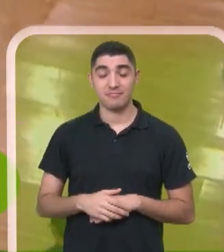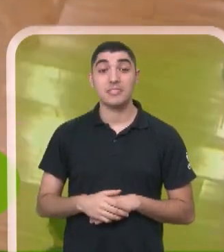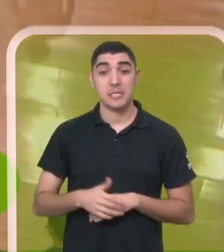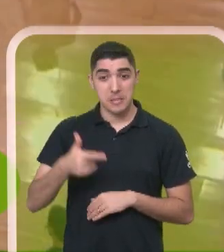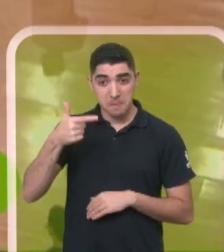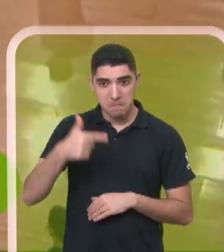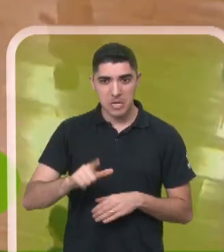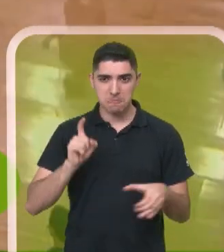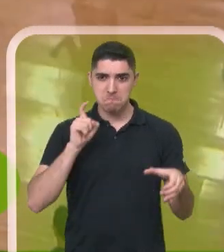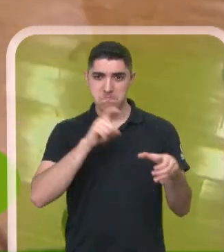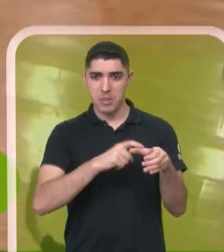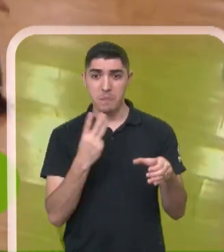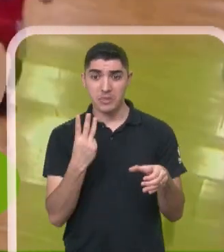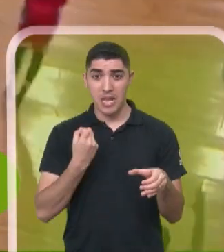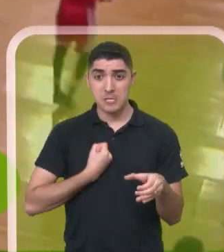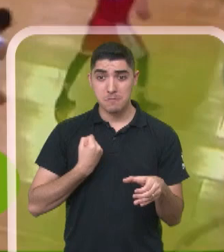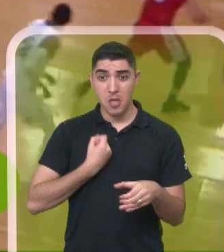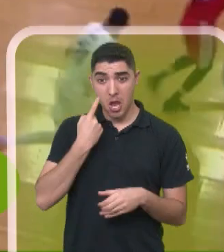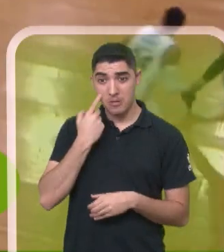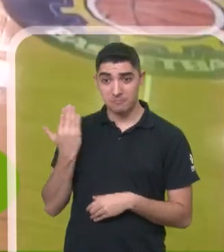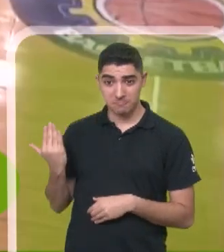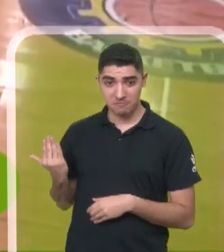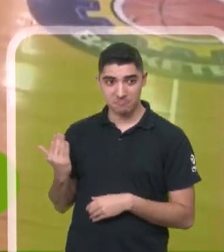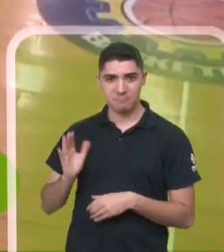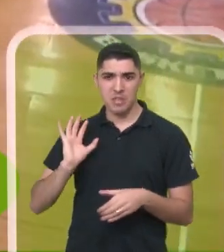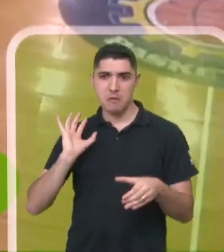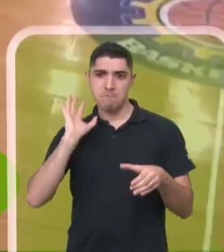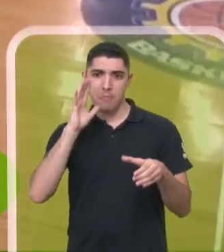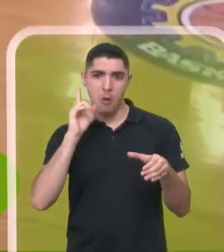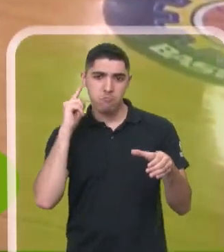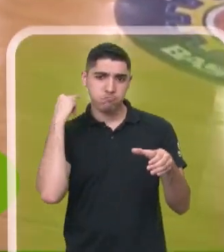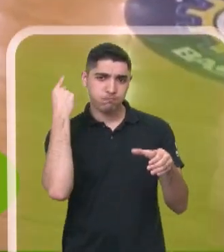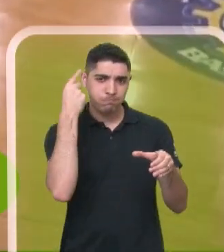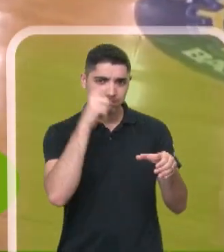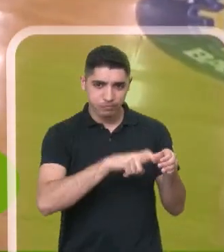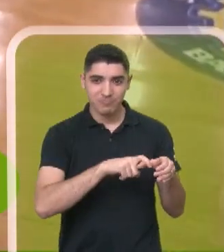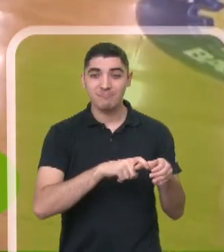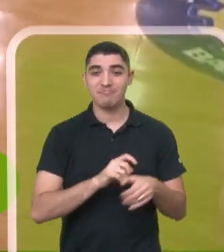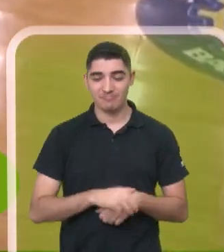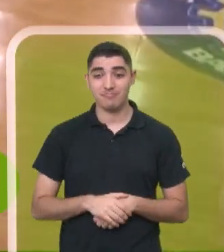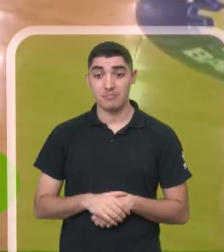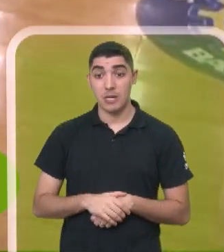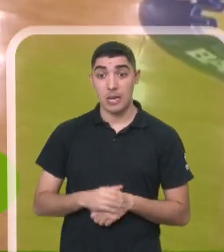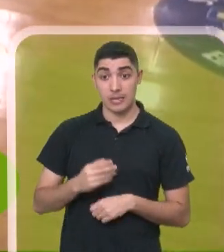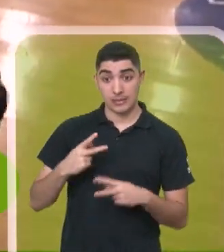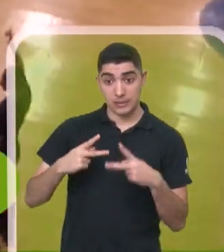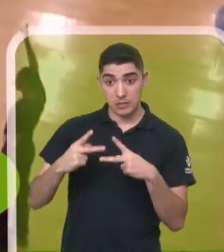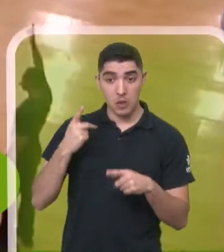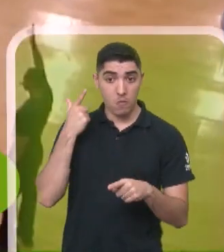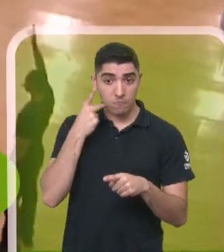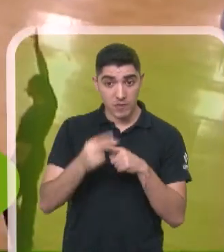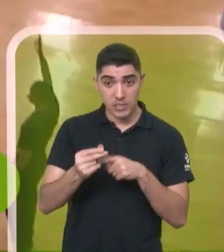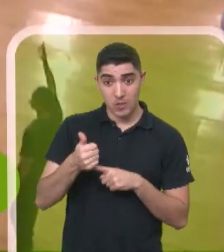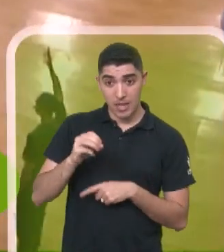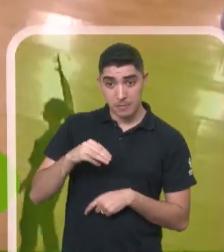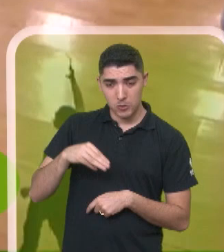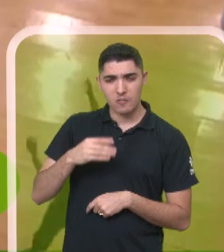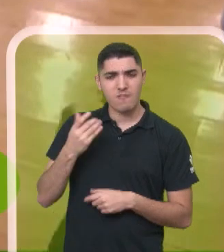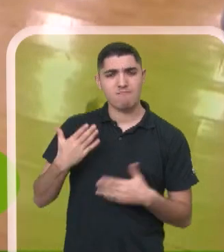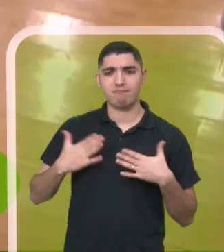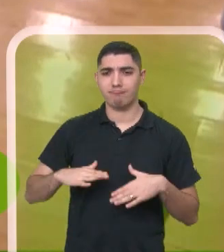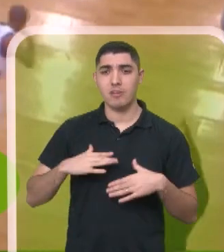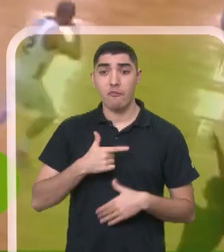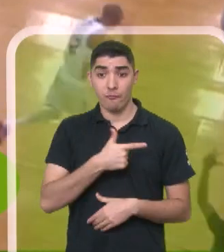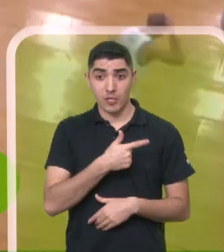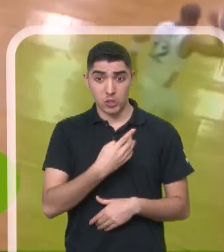mais bola de três, como essa de Douglas Nunes. No final, o São José venceu os primeiros 10 minutos de jogo com tranquilos